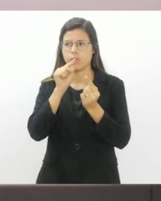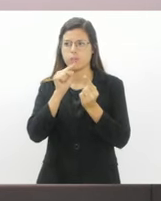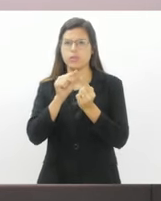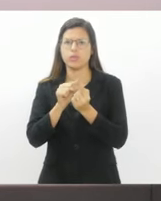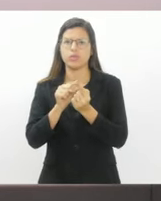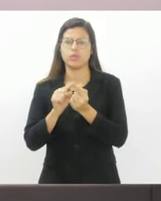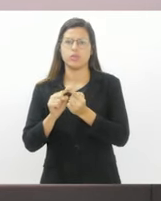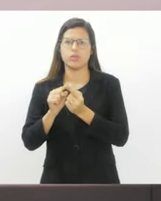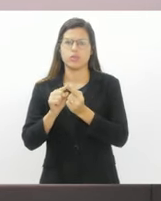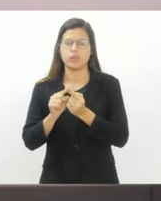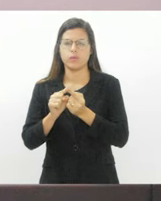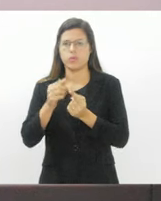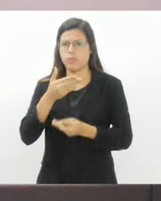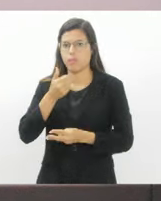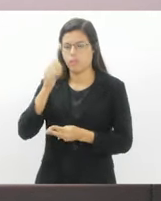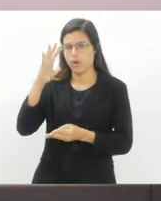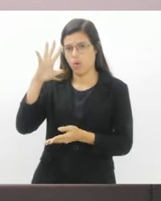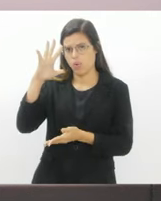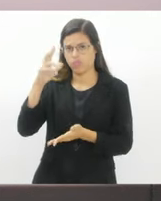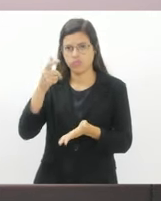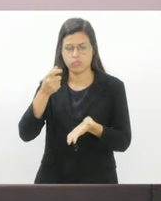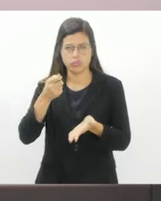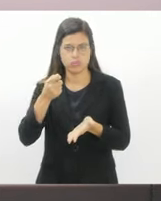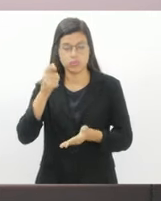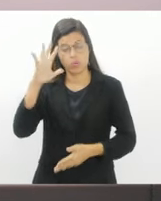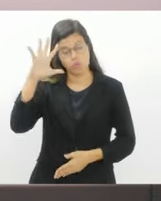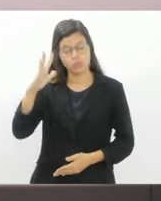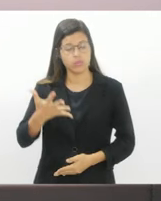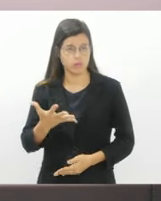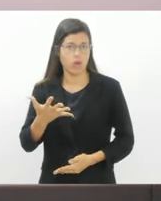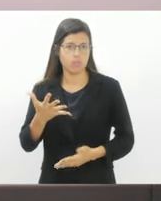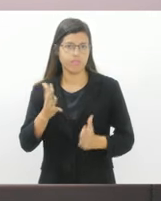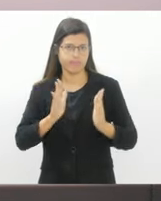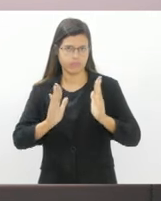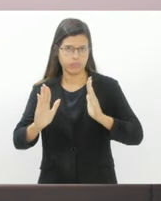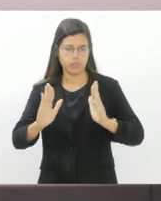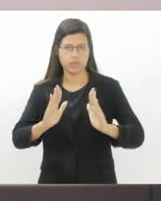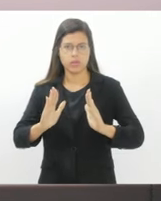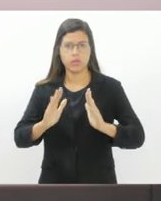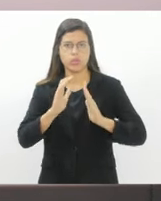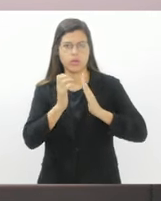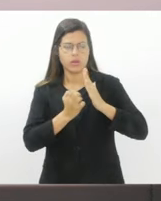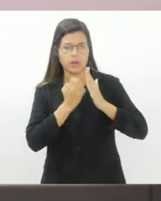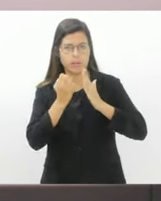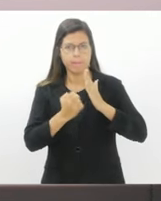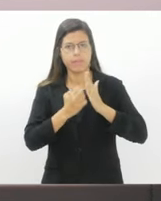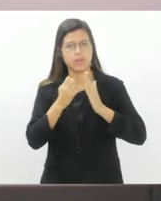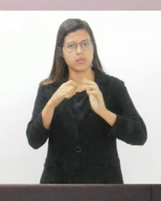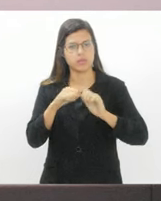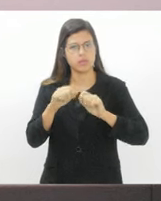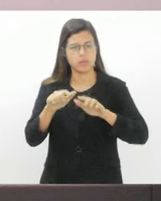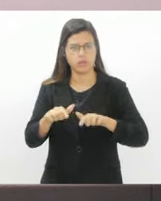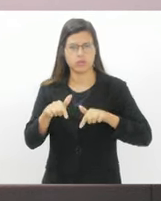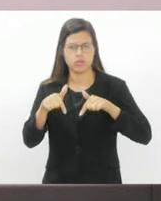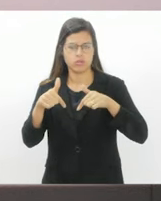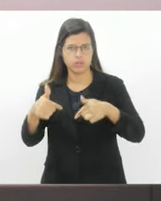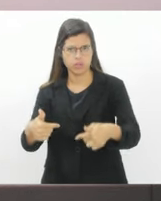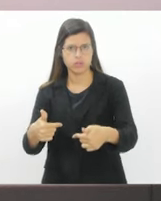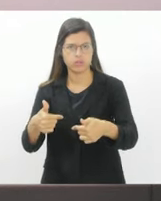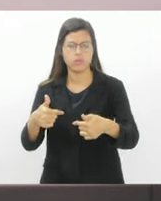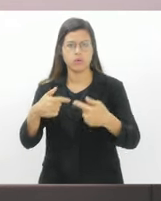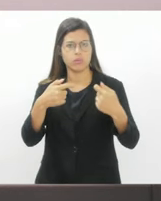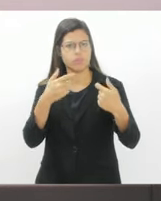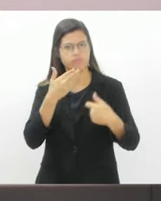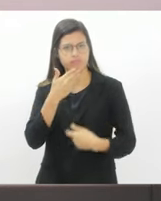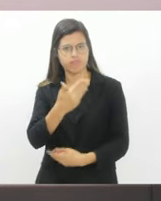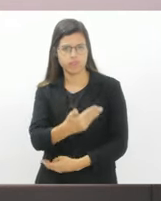melhor solução no tempo que foi determinado, a Supervia vem colaborando ativamente com as